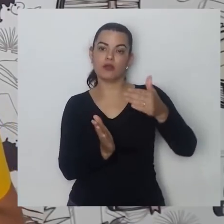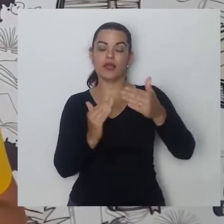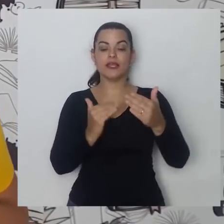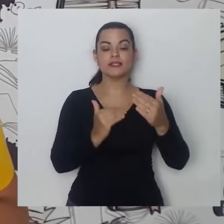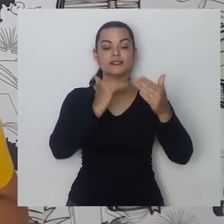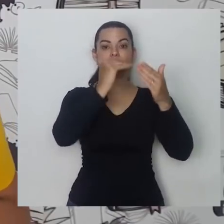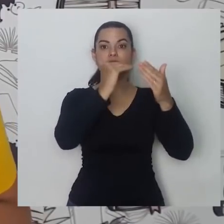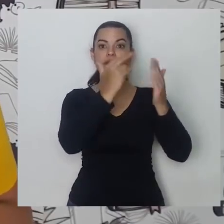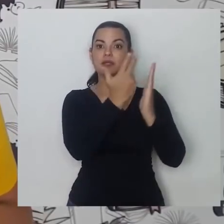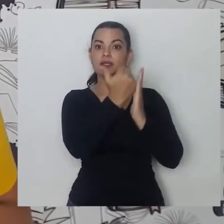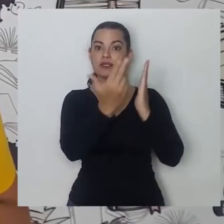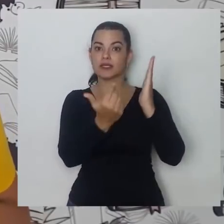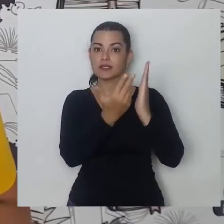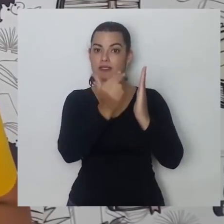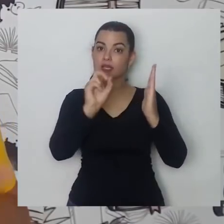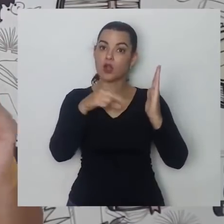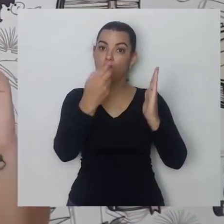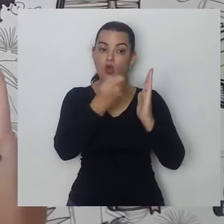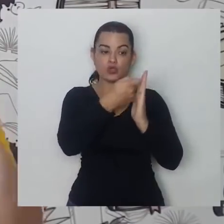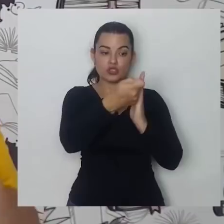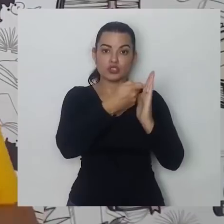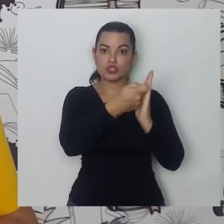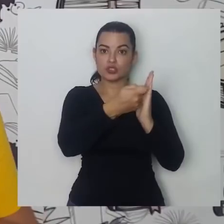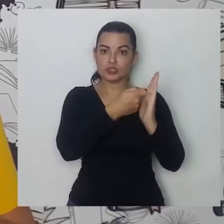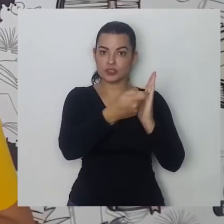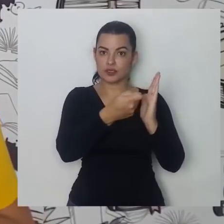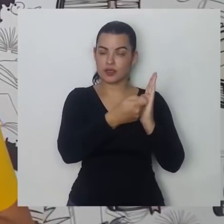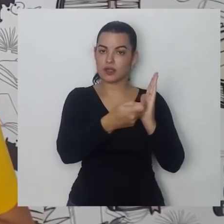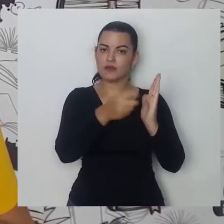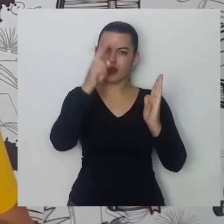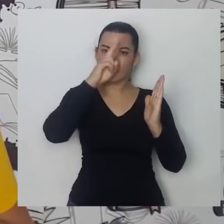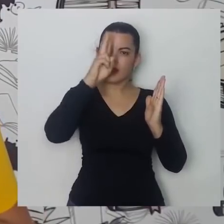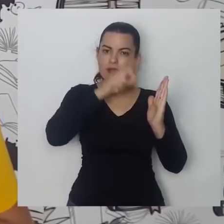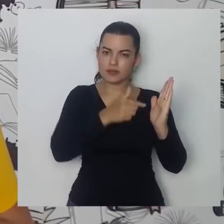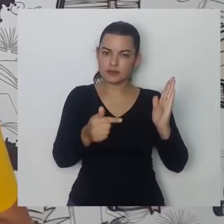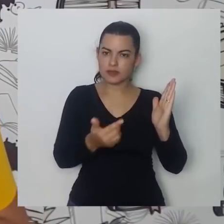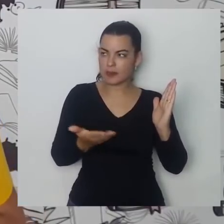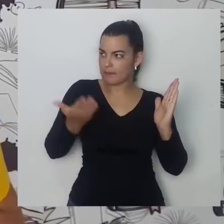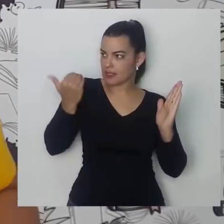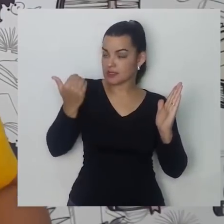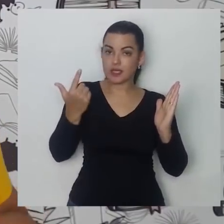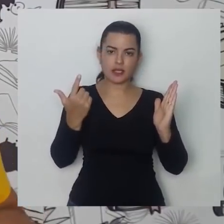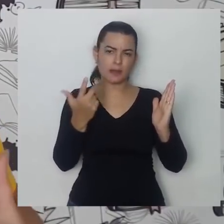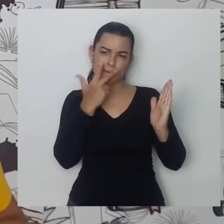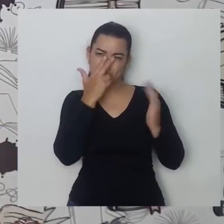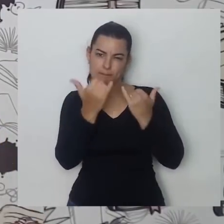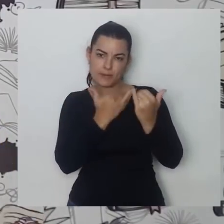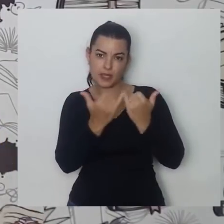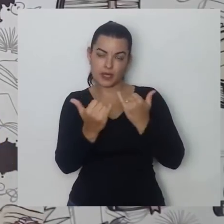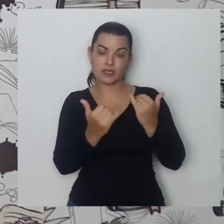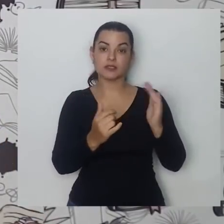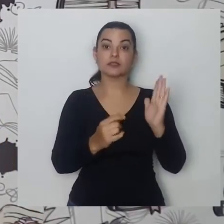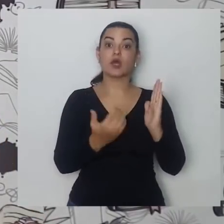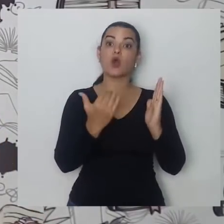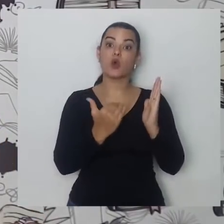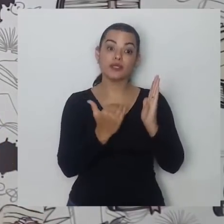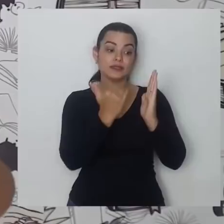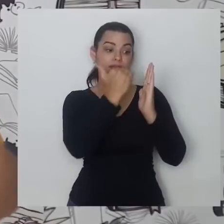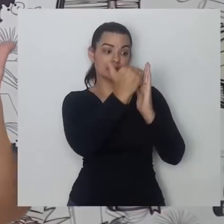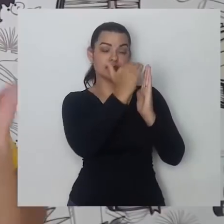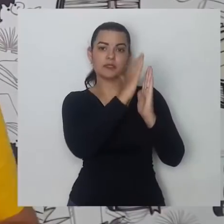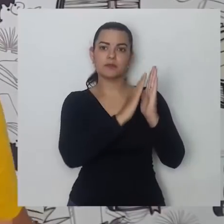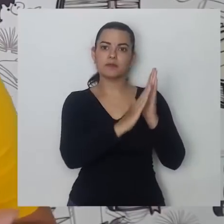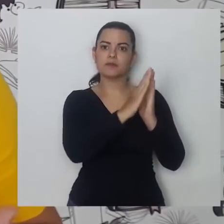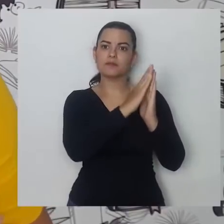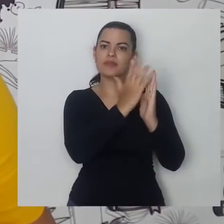desenho ou escrever algo. Lembra que a gente fez algo parecido a semana passada? Demonstrando uma atitude